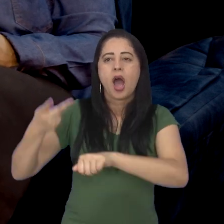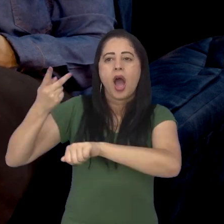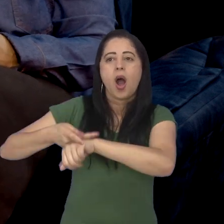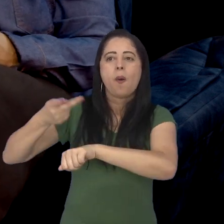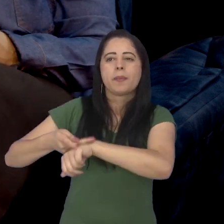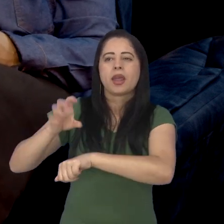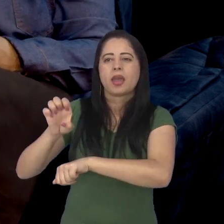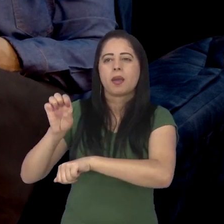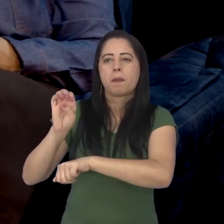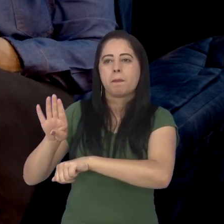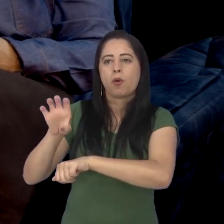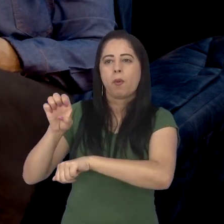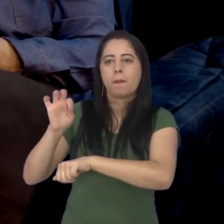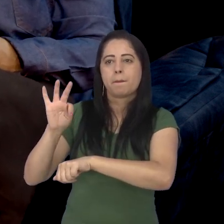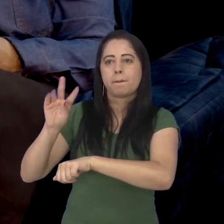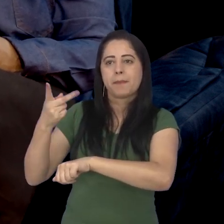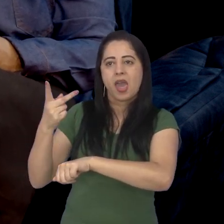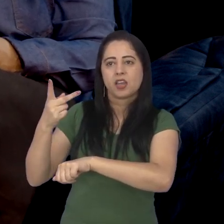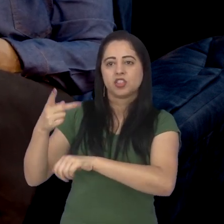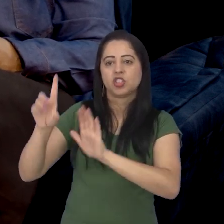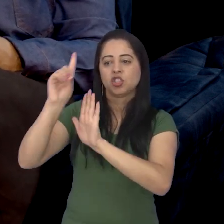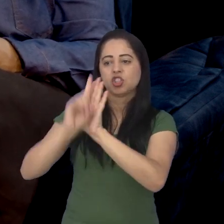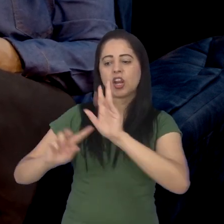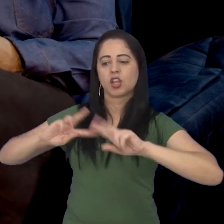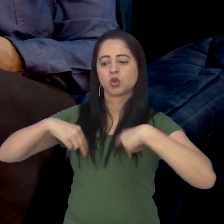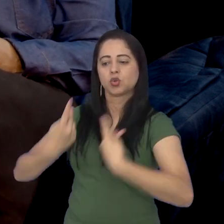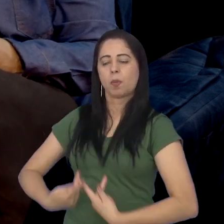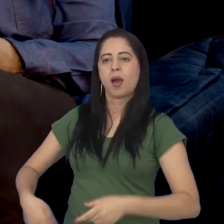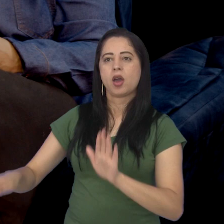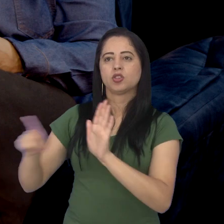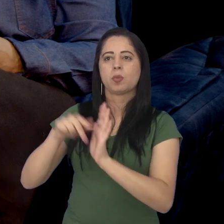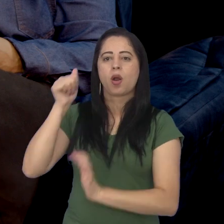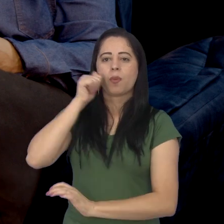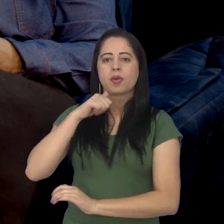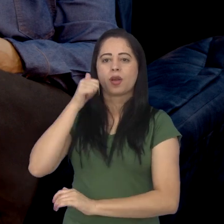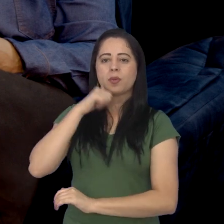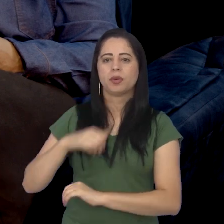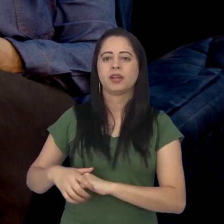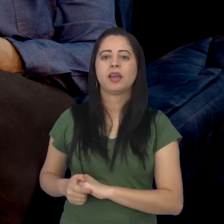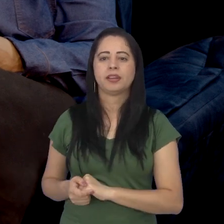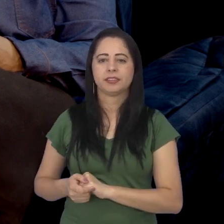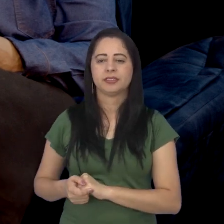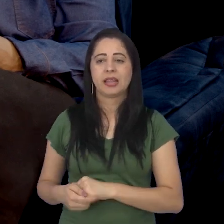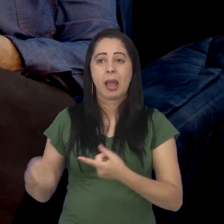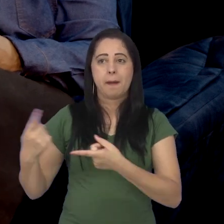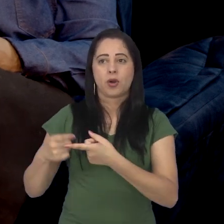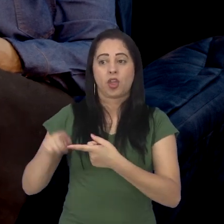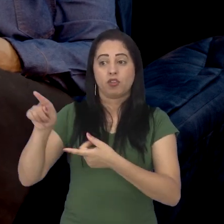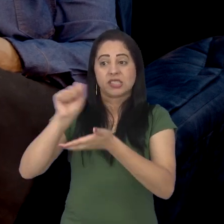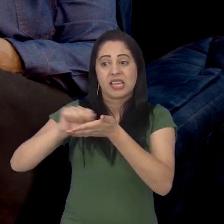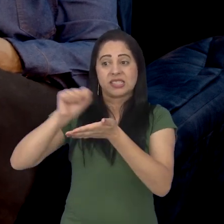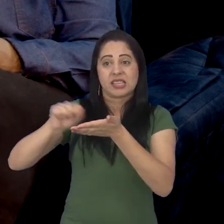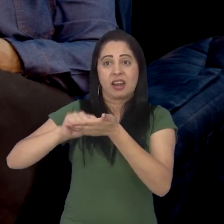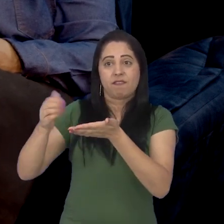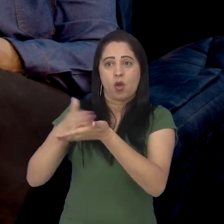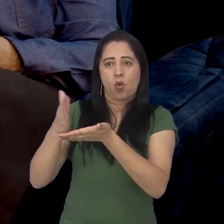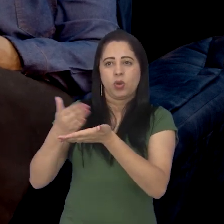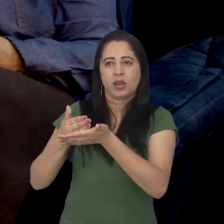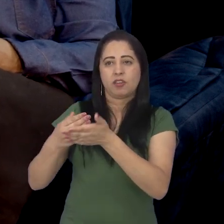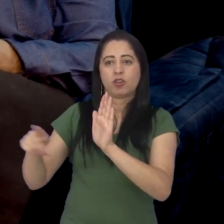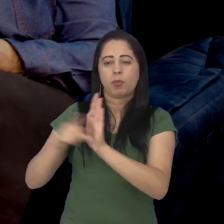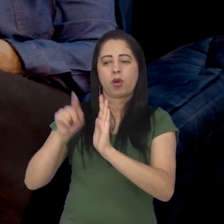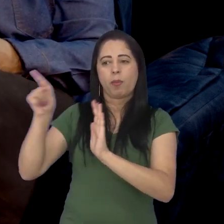você recebeu em 2012, da Assembleia Legislativa de São Paulo, que é o Prêmio Beth Lobo de Direitos Humanos